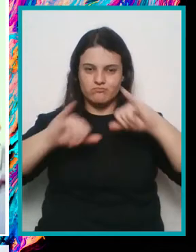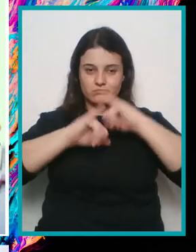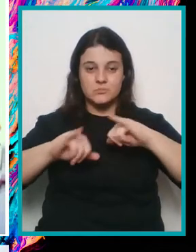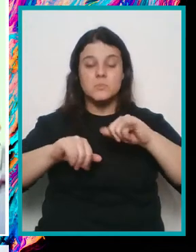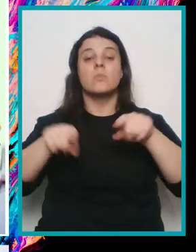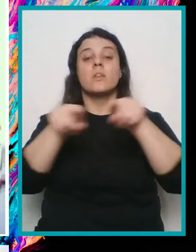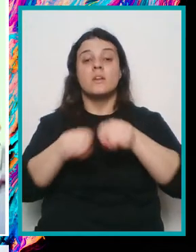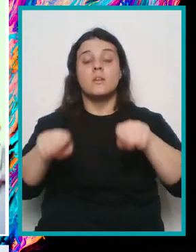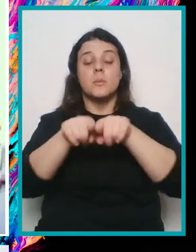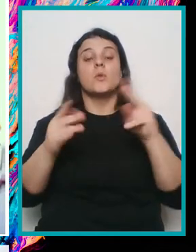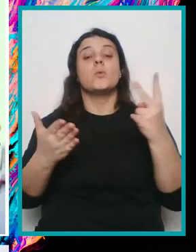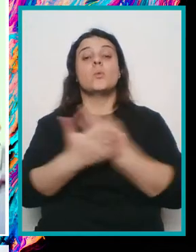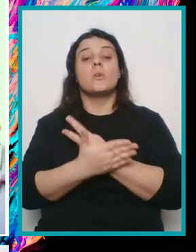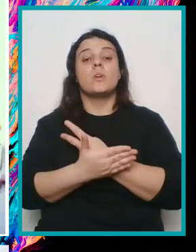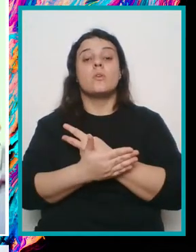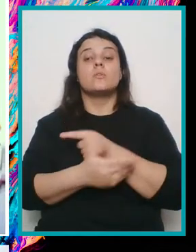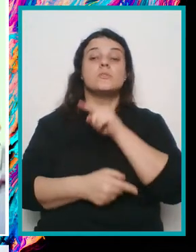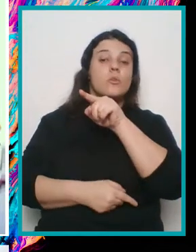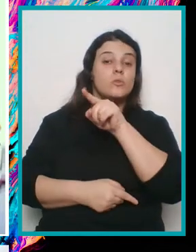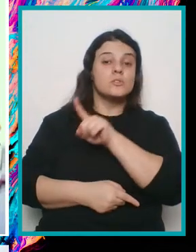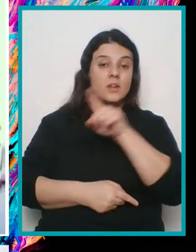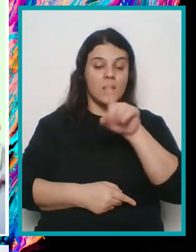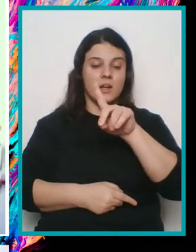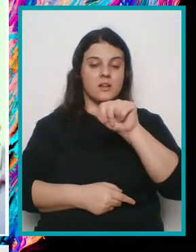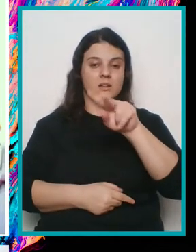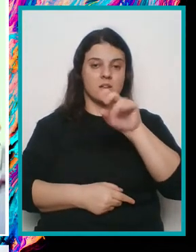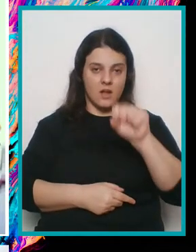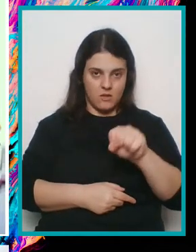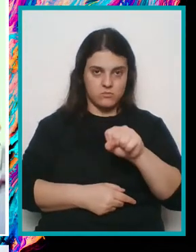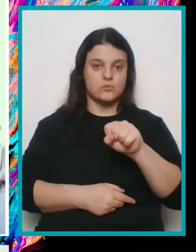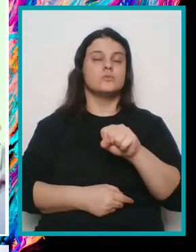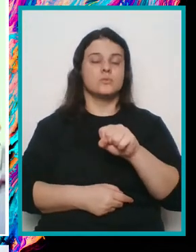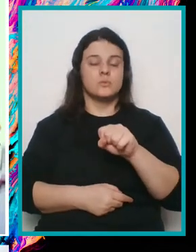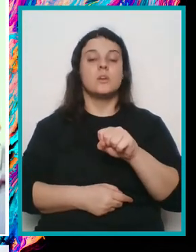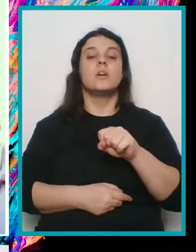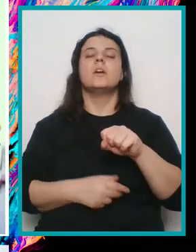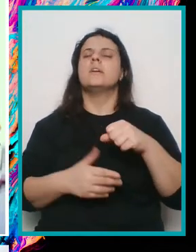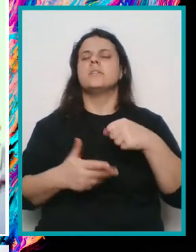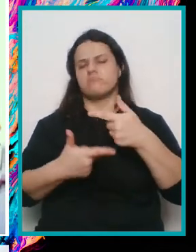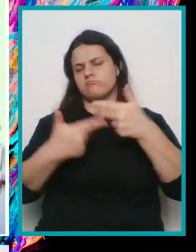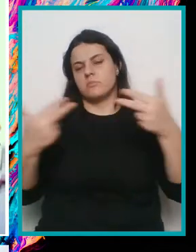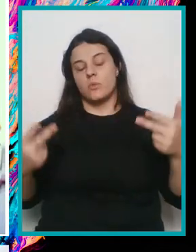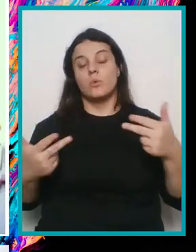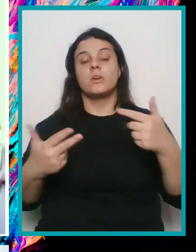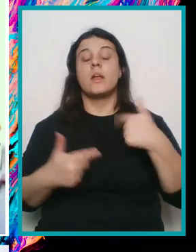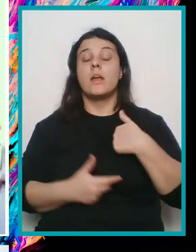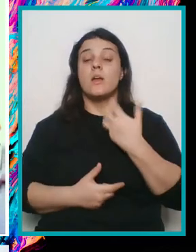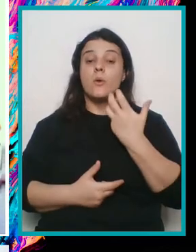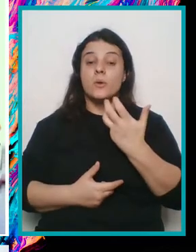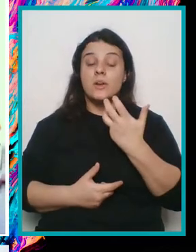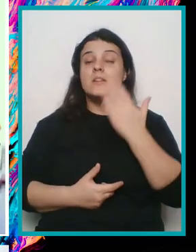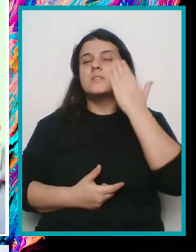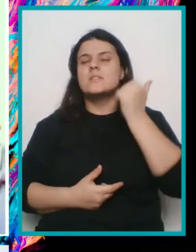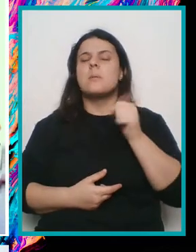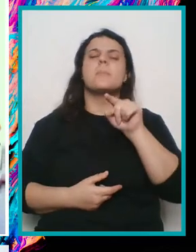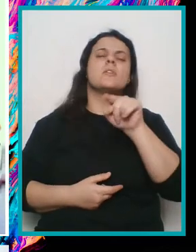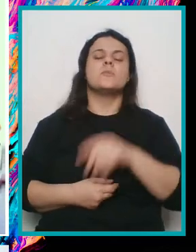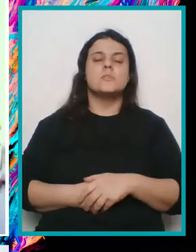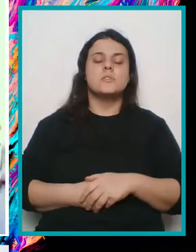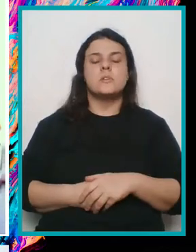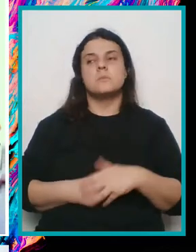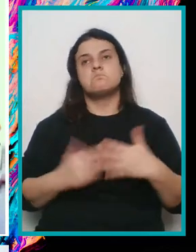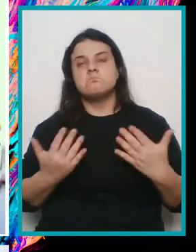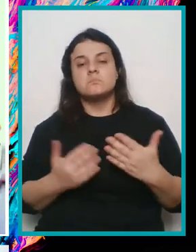assim, como você tem visto que, ou se tem tido, ou tem